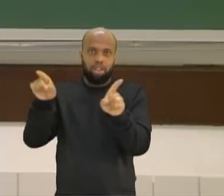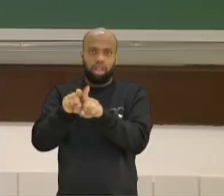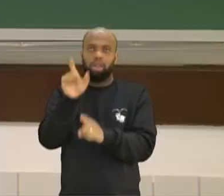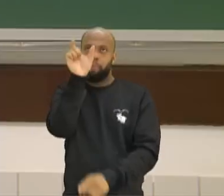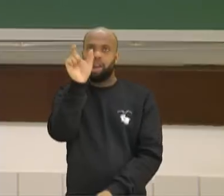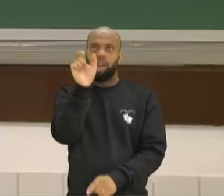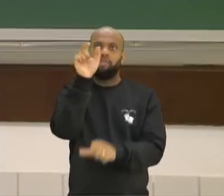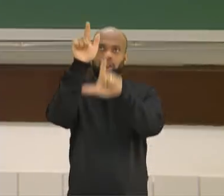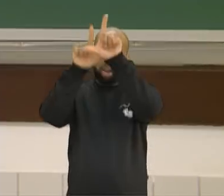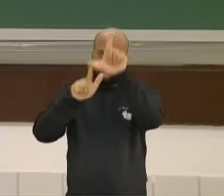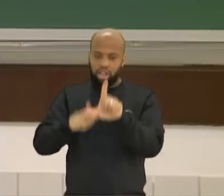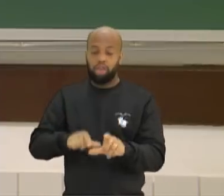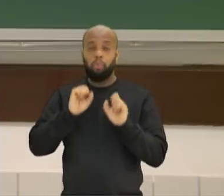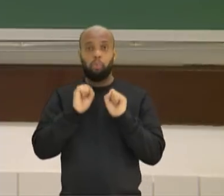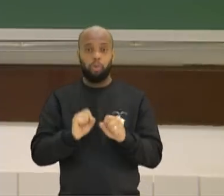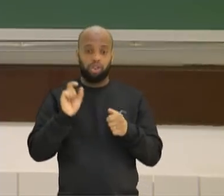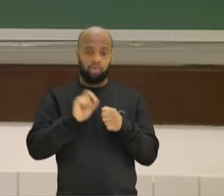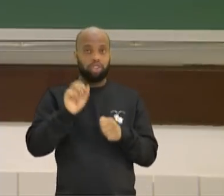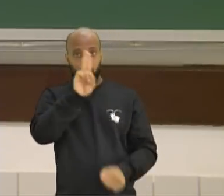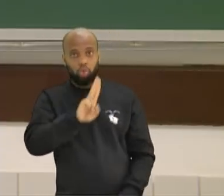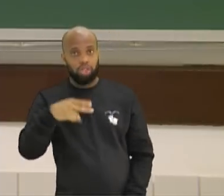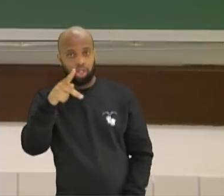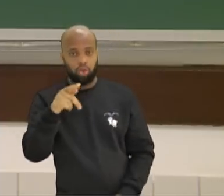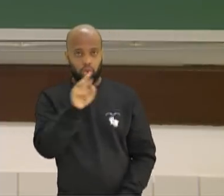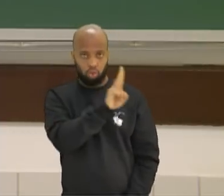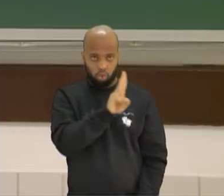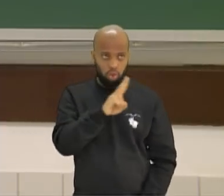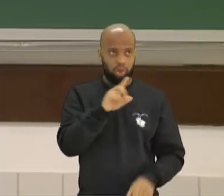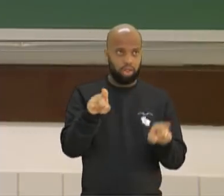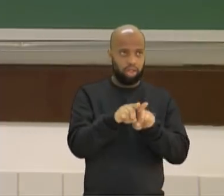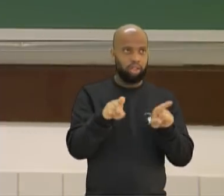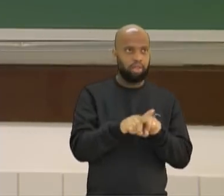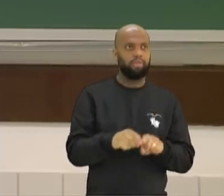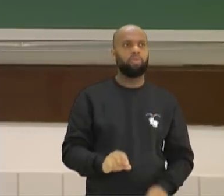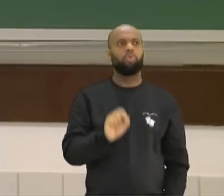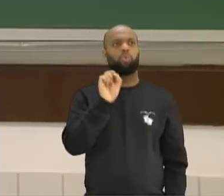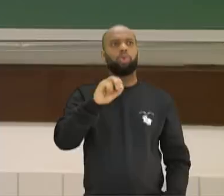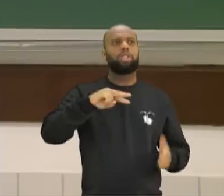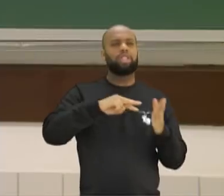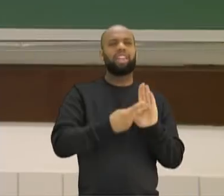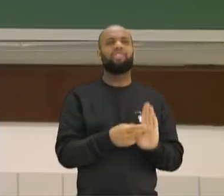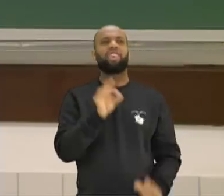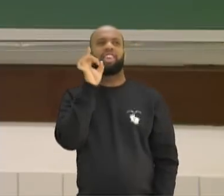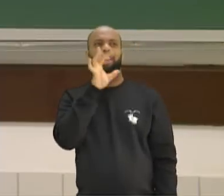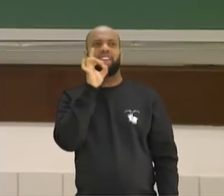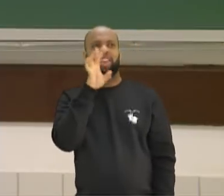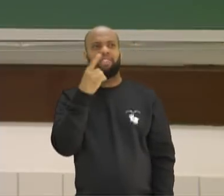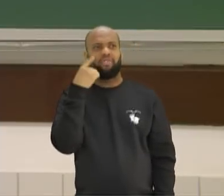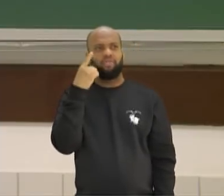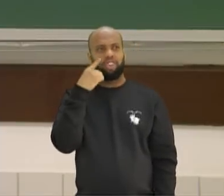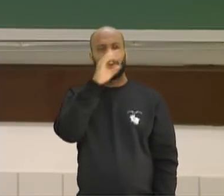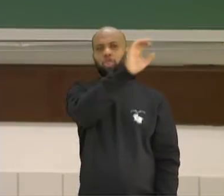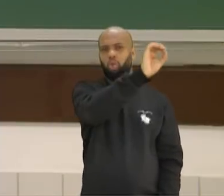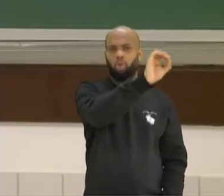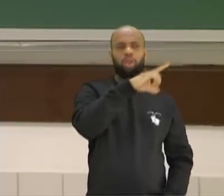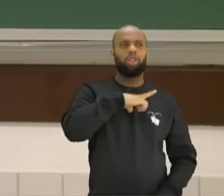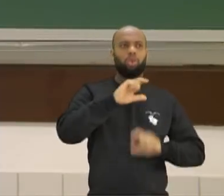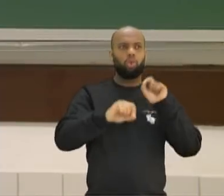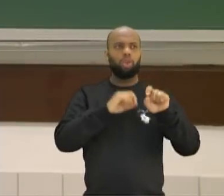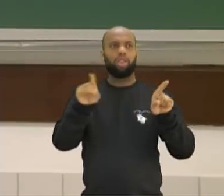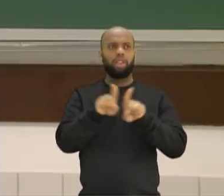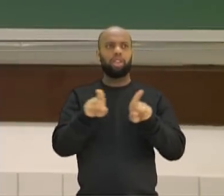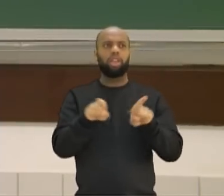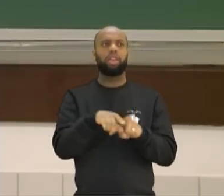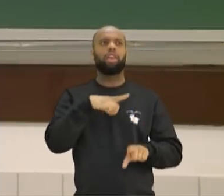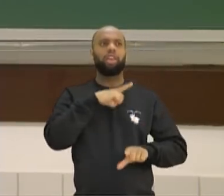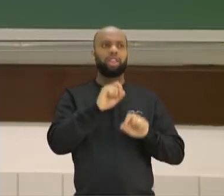fazer com o teu nome, assim por diante. Então, olha lá, outstanding, o que é isso? O que quer dizer isso? O que ajuda o voluntário? Love to be